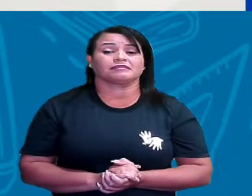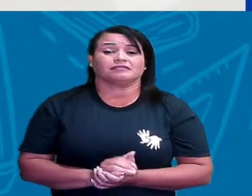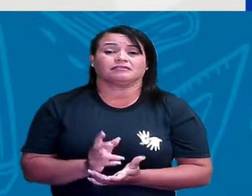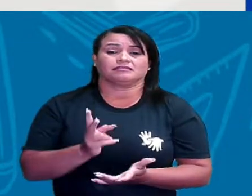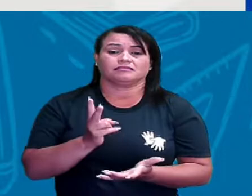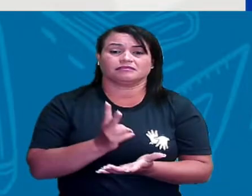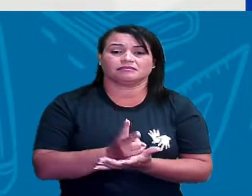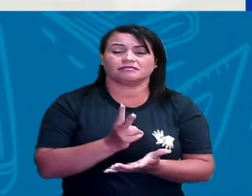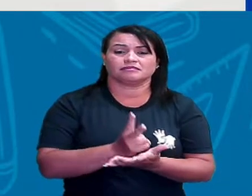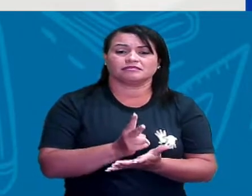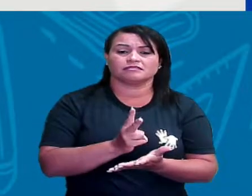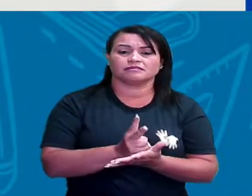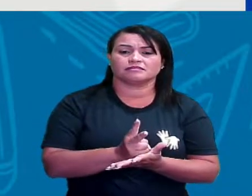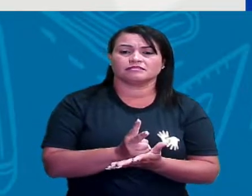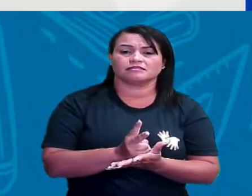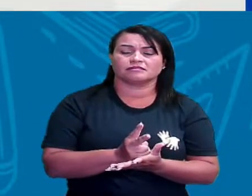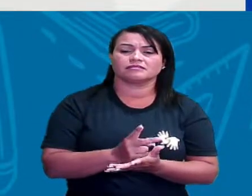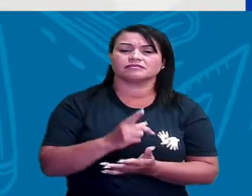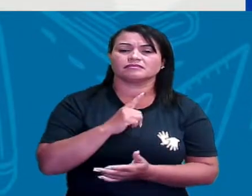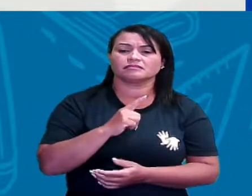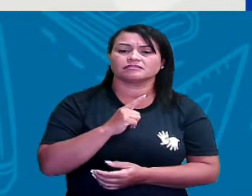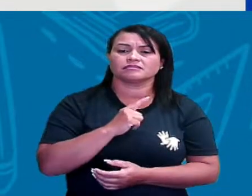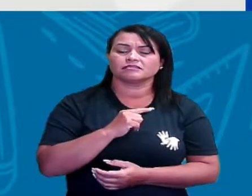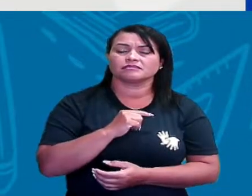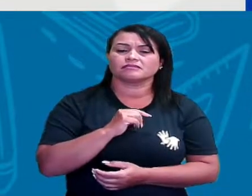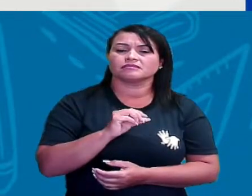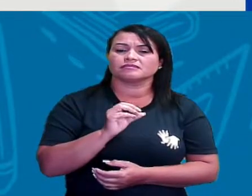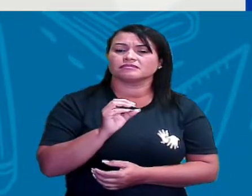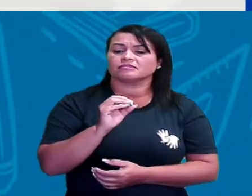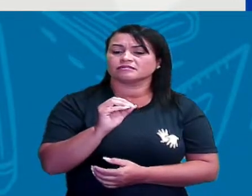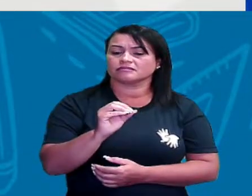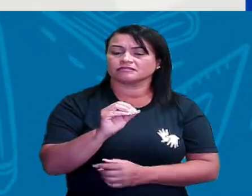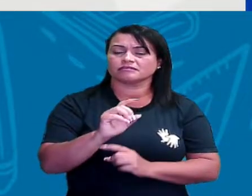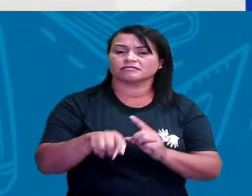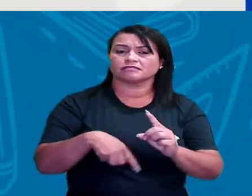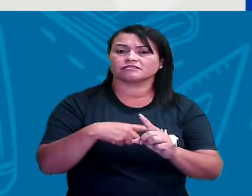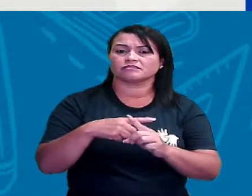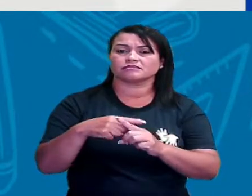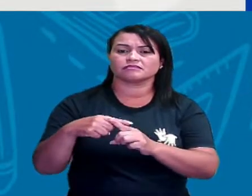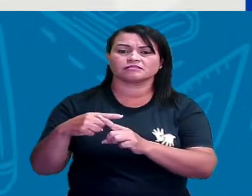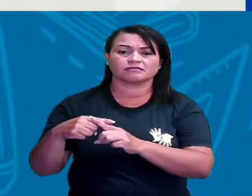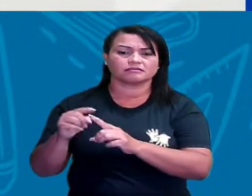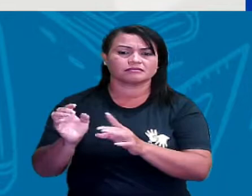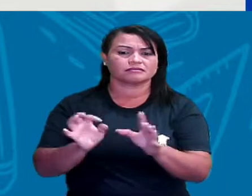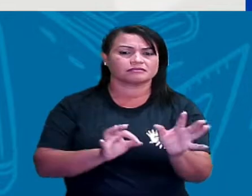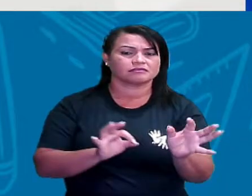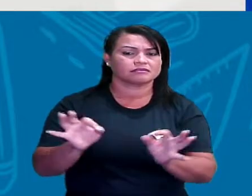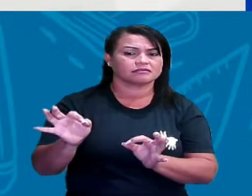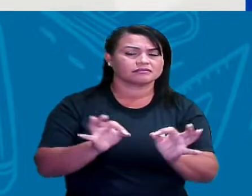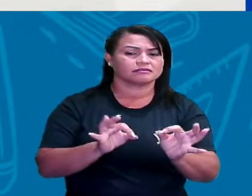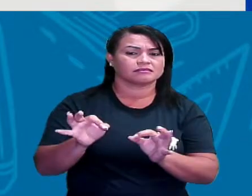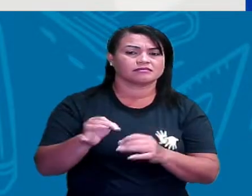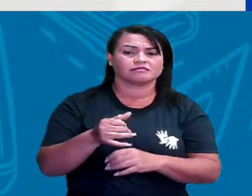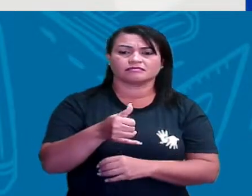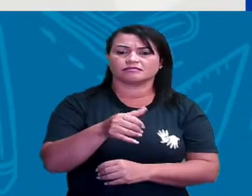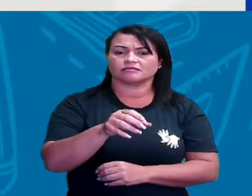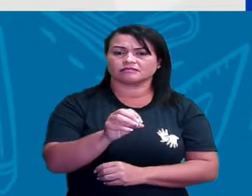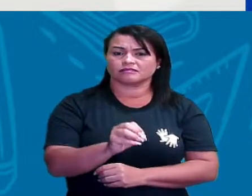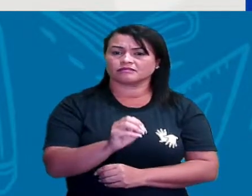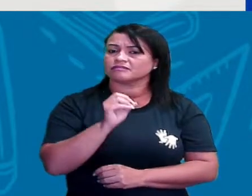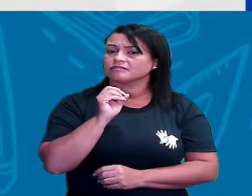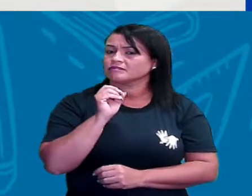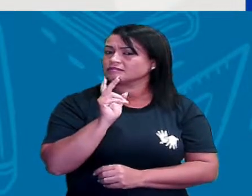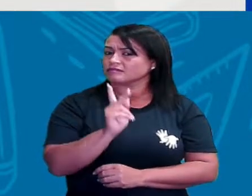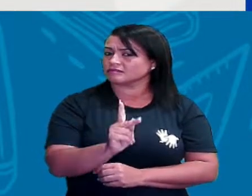vez que o algarismo 0 é acrescentado, devemos multiplicar a ordem por quem? Por 10,